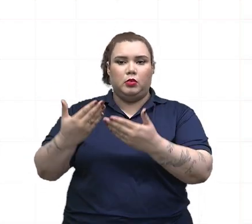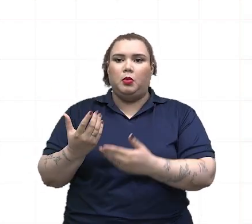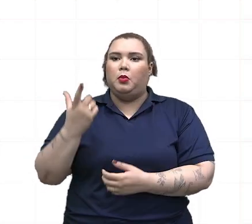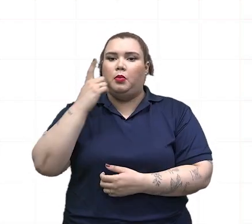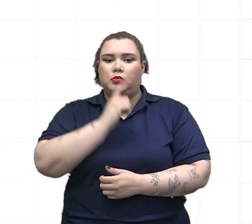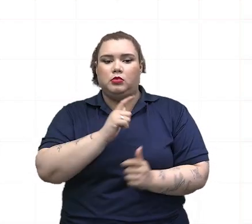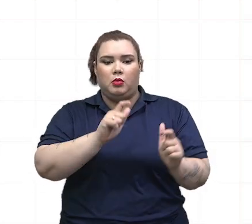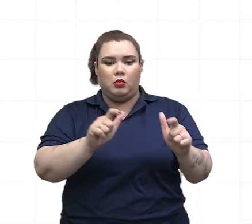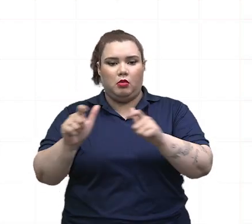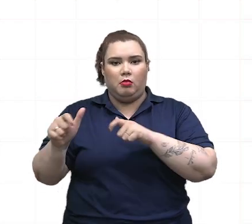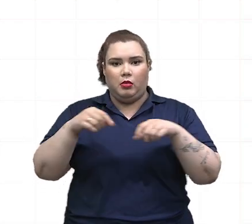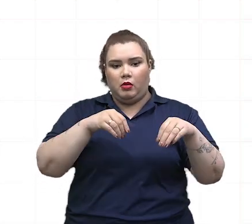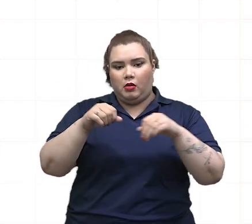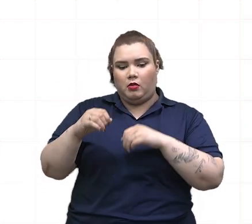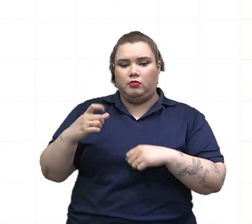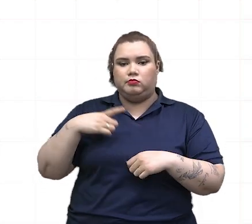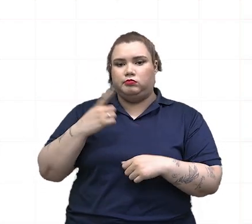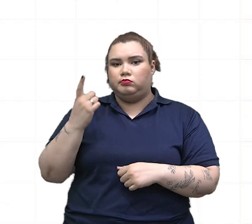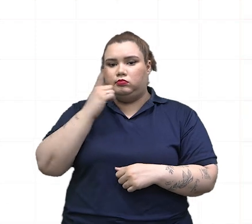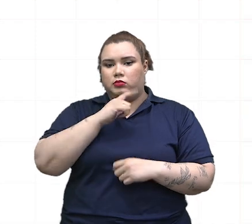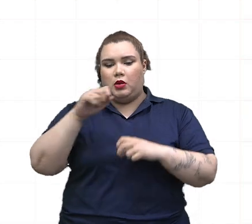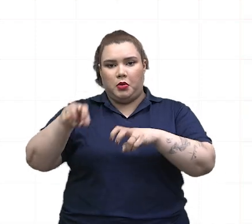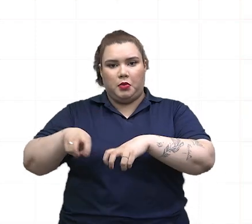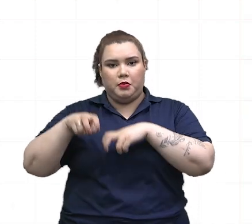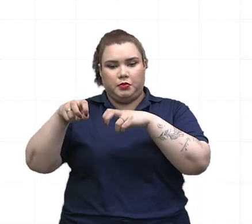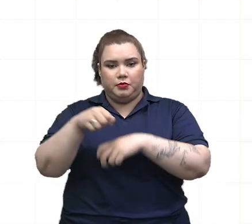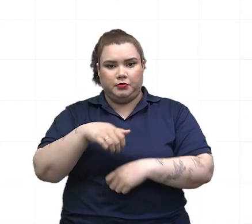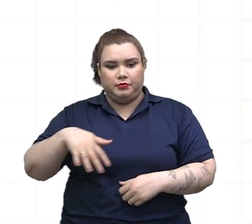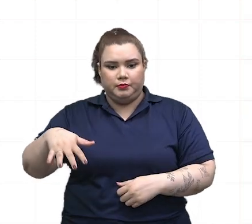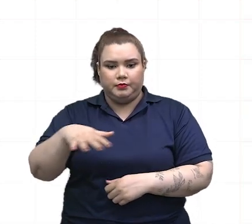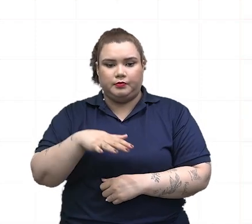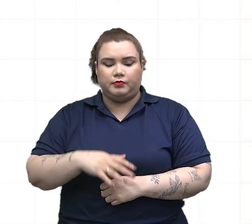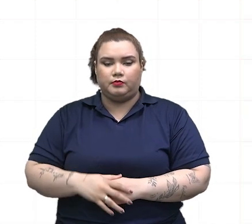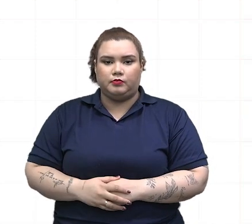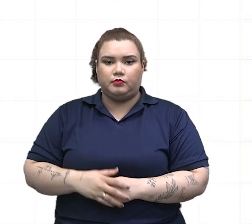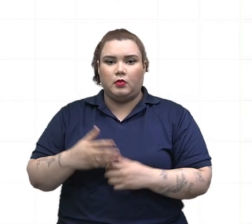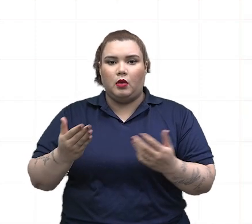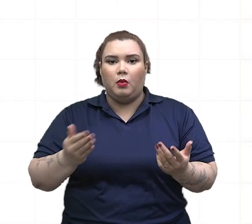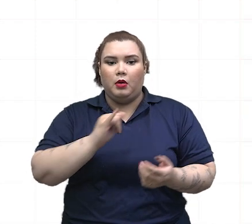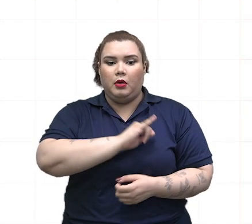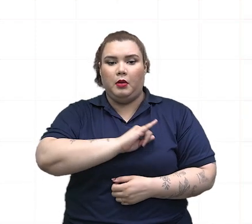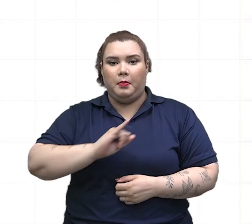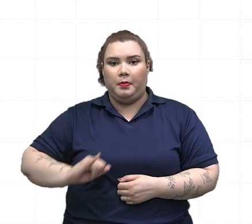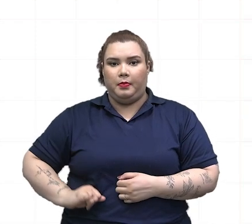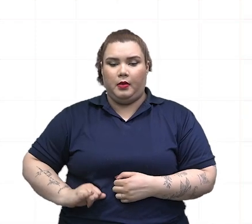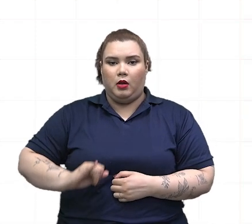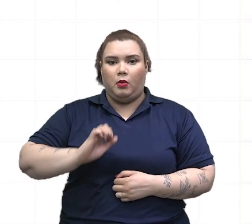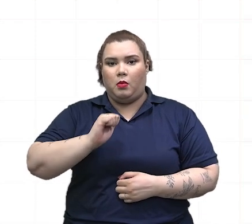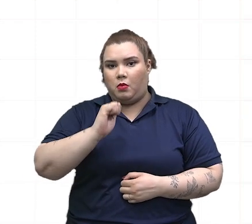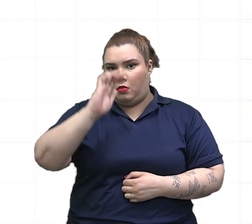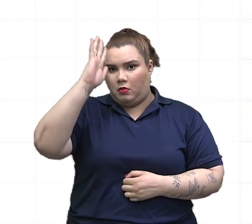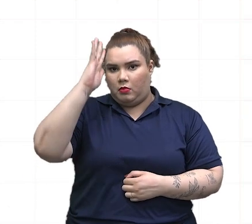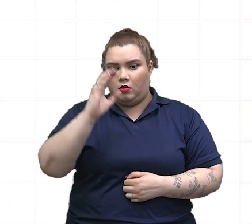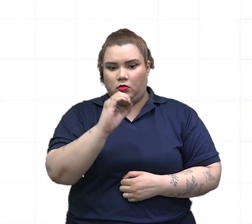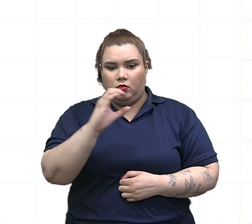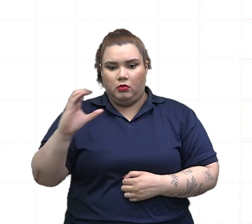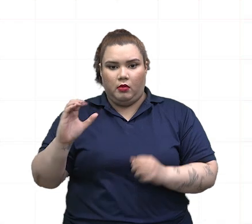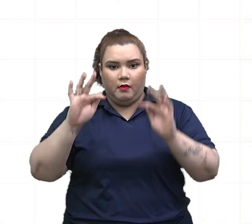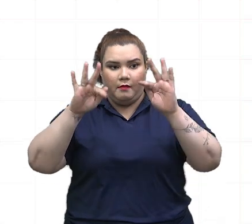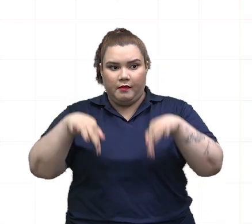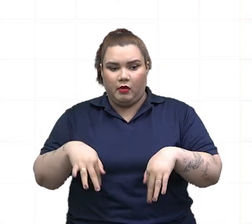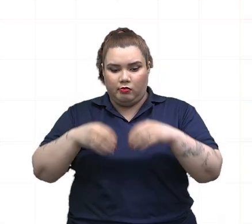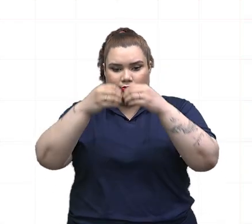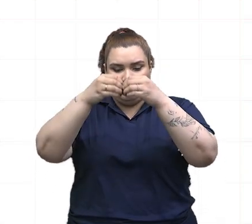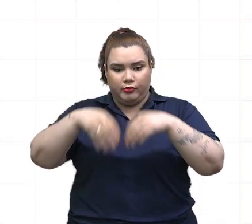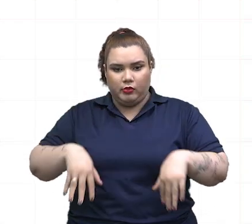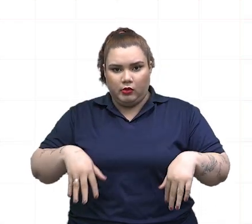lotes de terras para trabalhar então com a agricultura. Com a queda do Império Romano do Ocidente, em